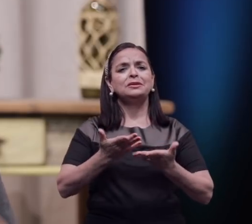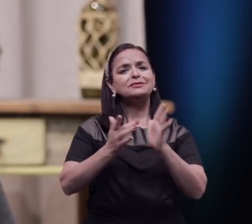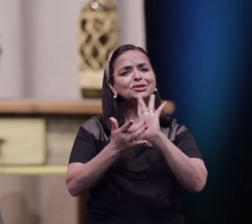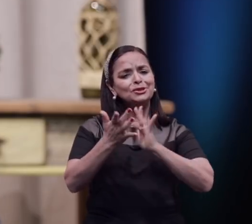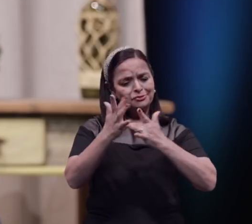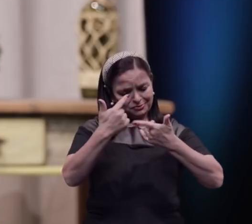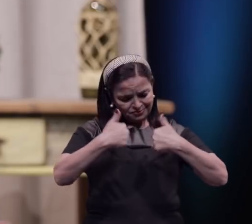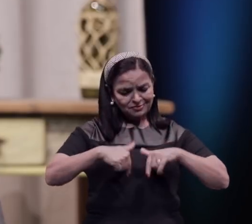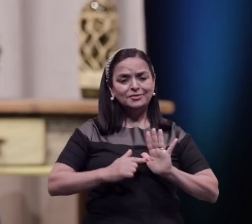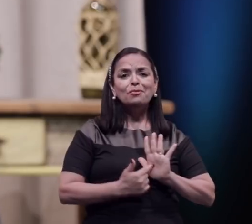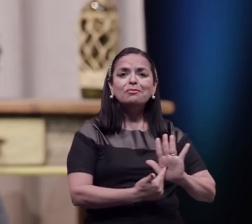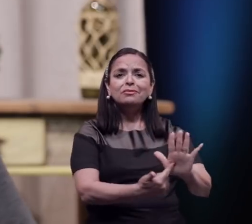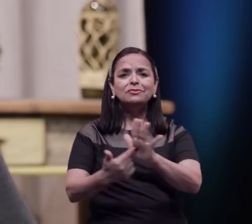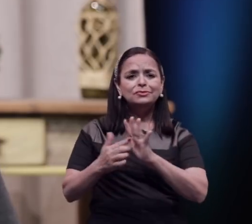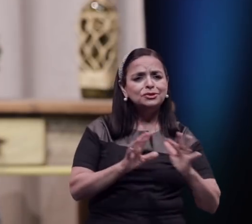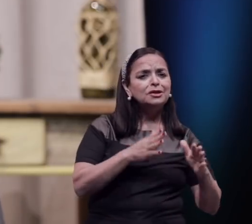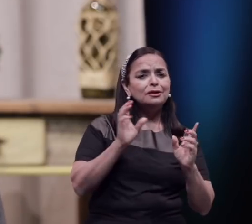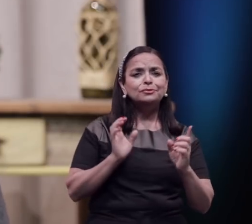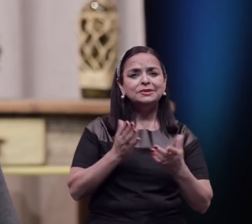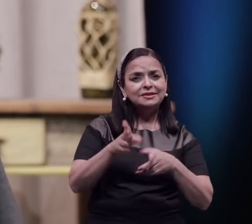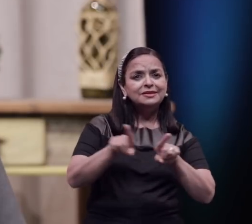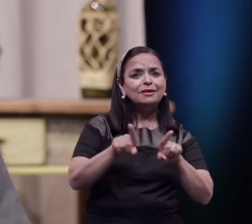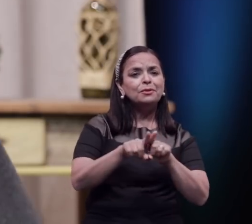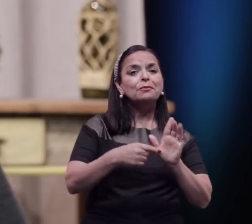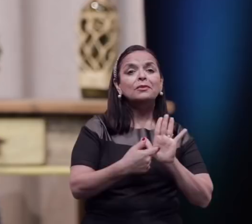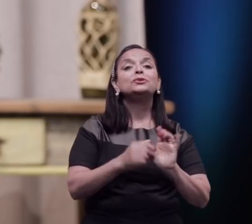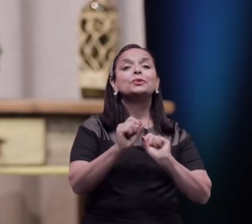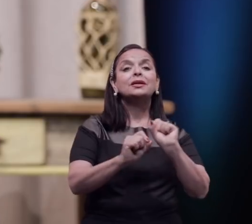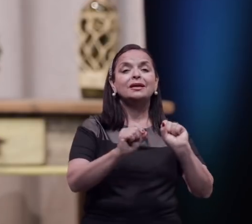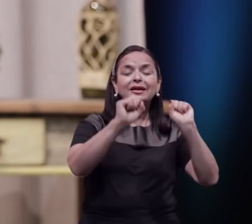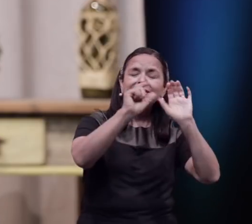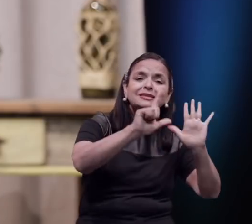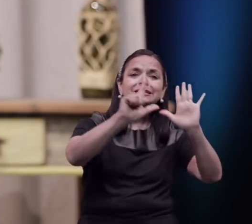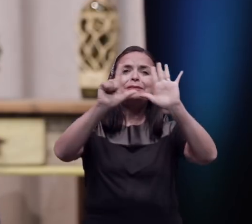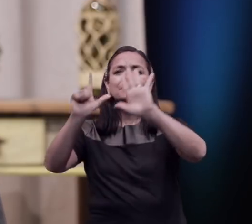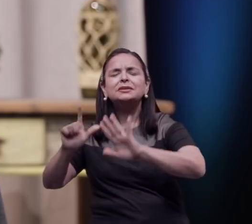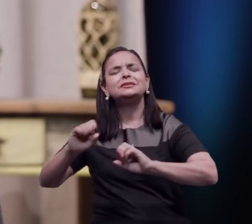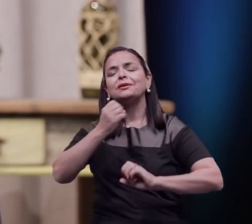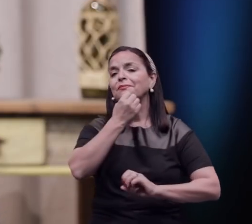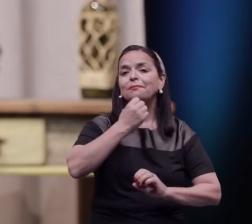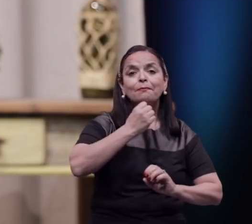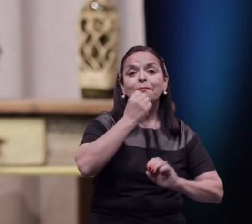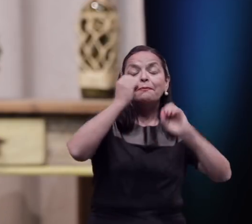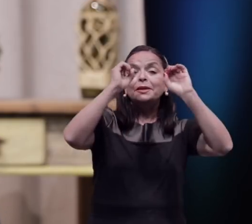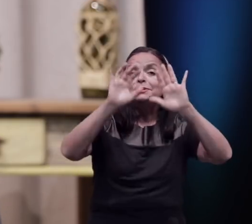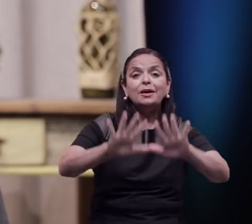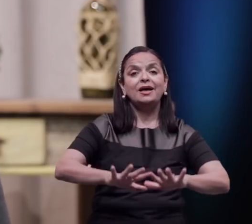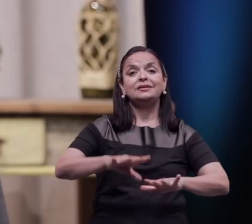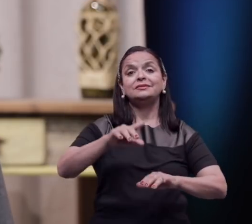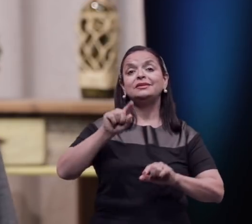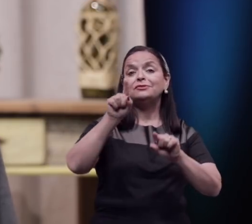obras, para que Cristo viva por meio de nós, no meio dessa sociedade tão carente. Que a sua semana